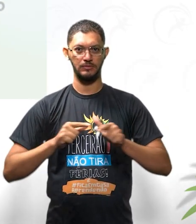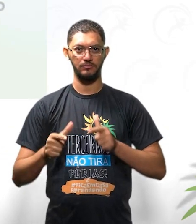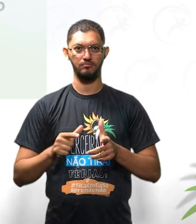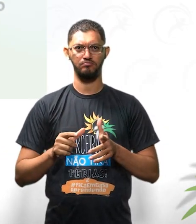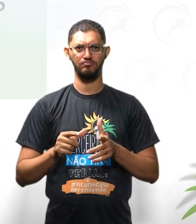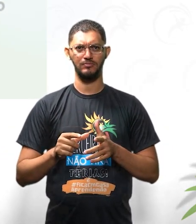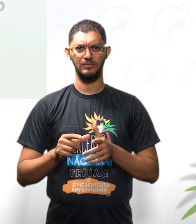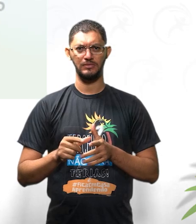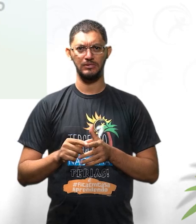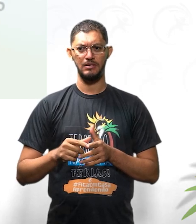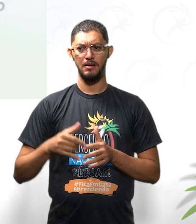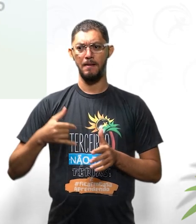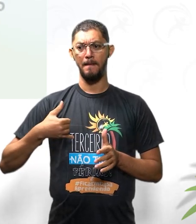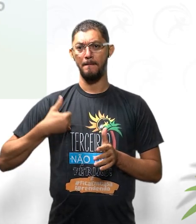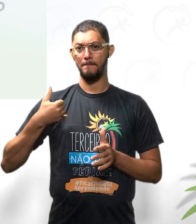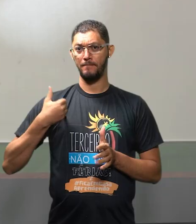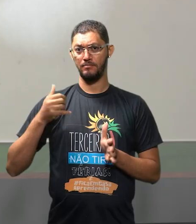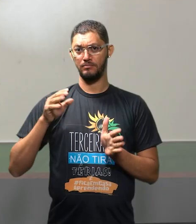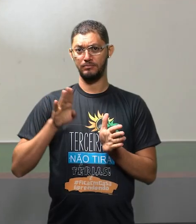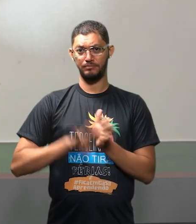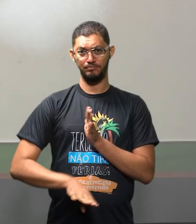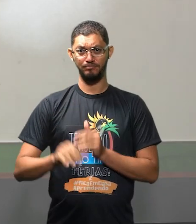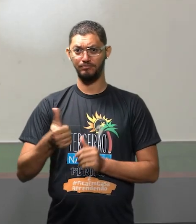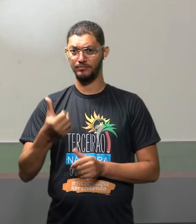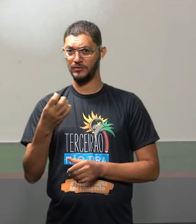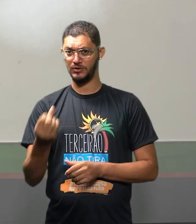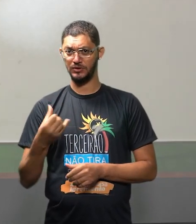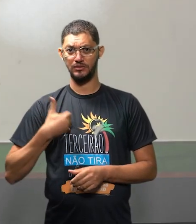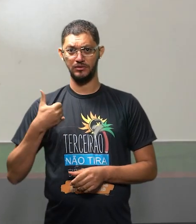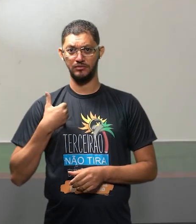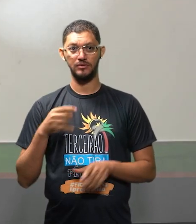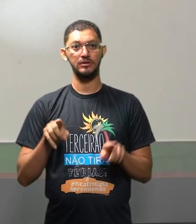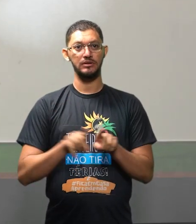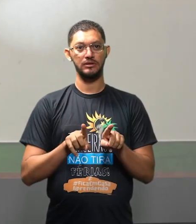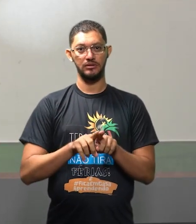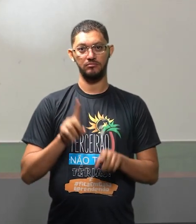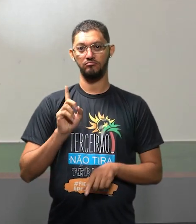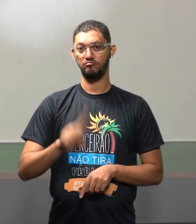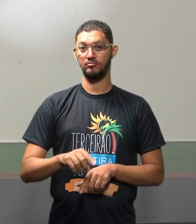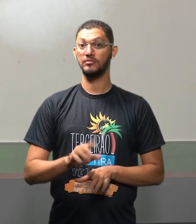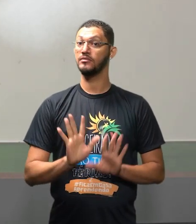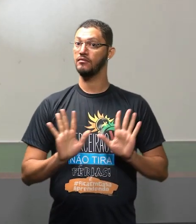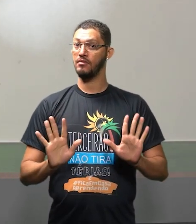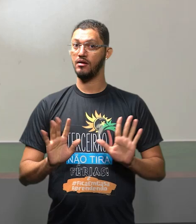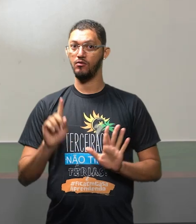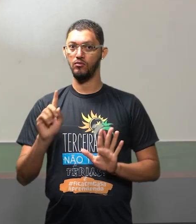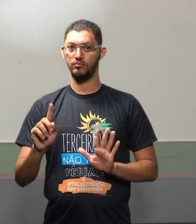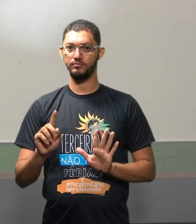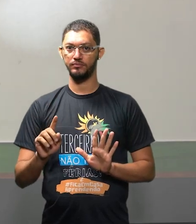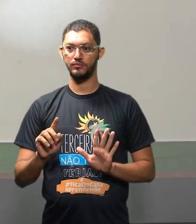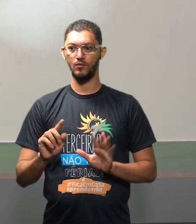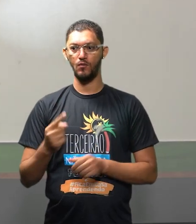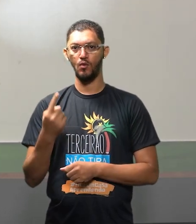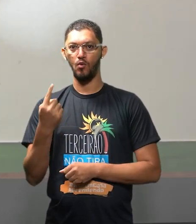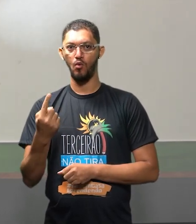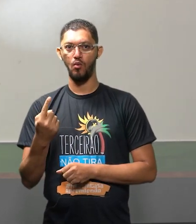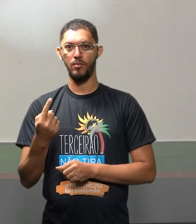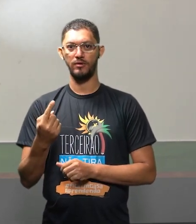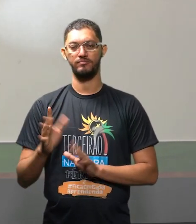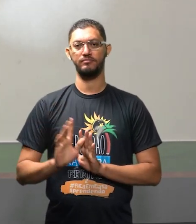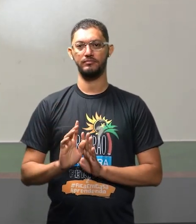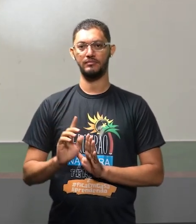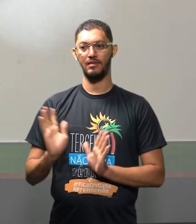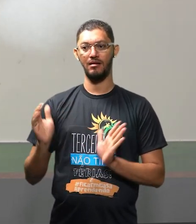por menores de 16 anos. Mas tem uma ressalva, tem um caso de exceção. A partir dos 14 até os